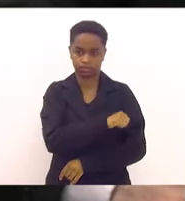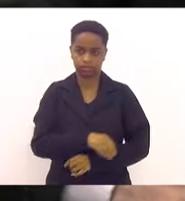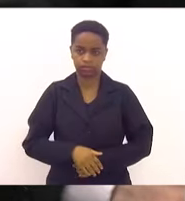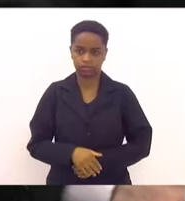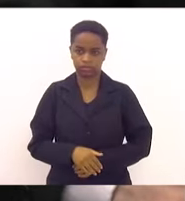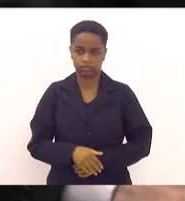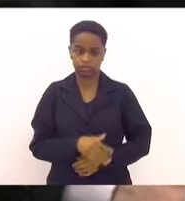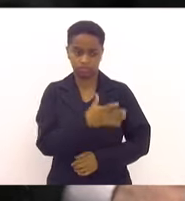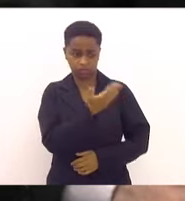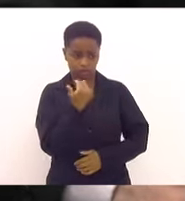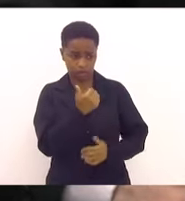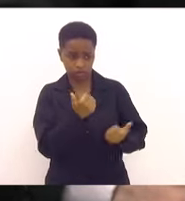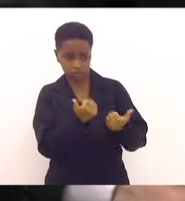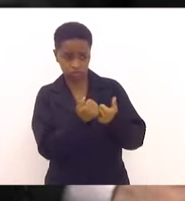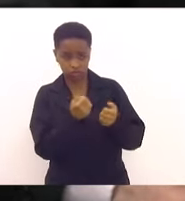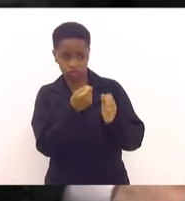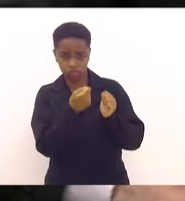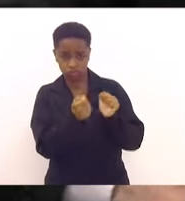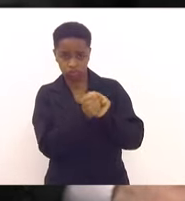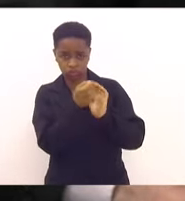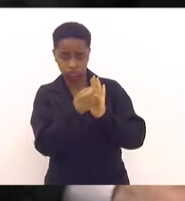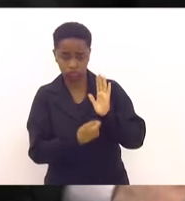comigo o projeto. Porque é um tema